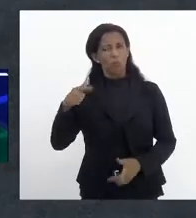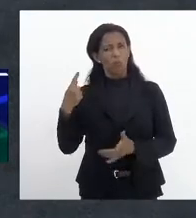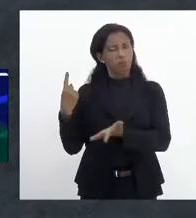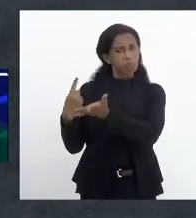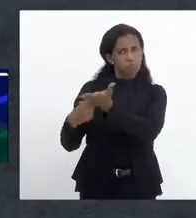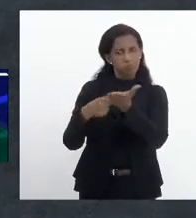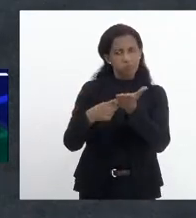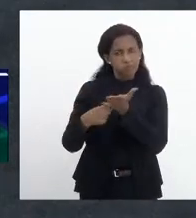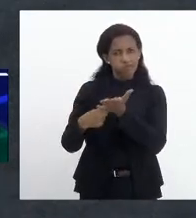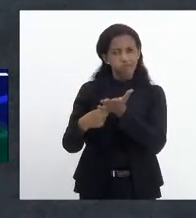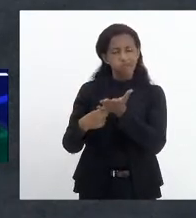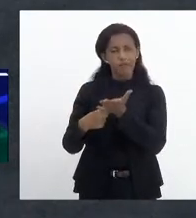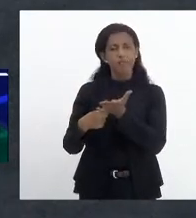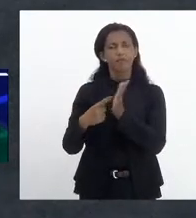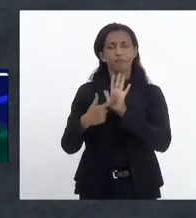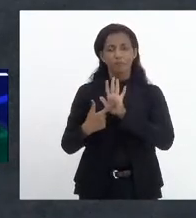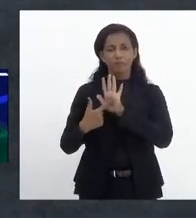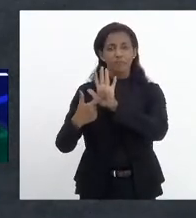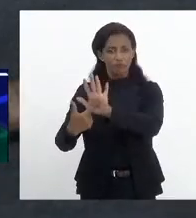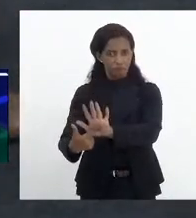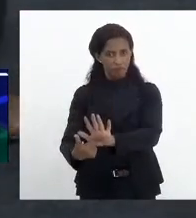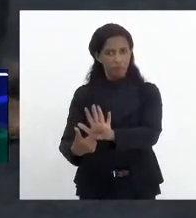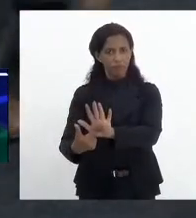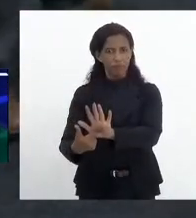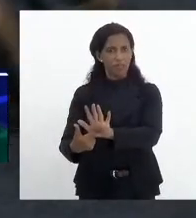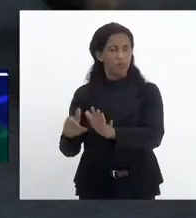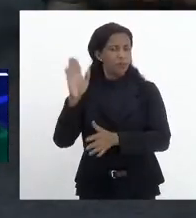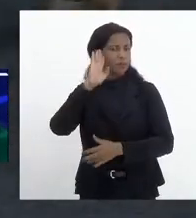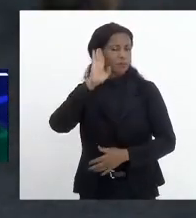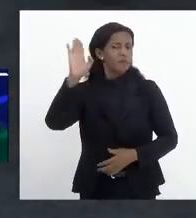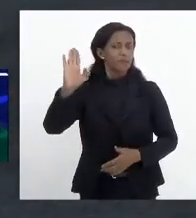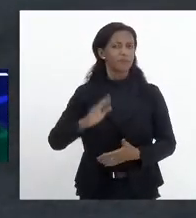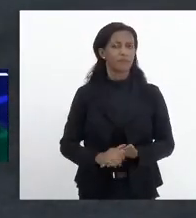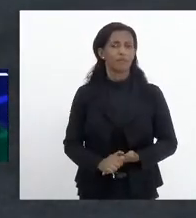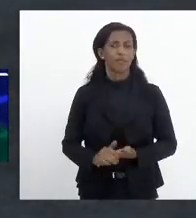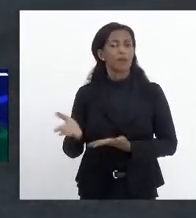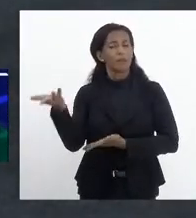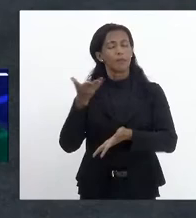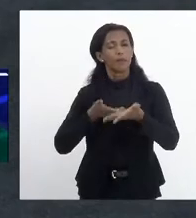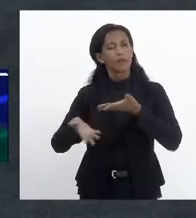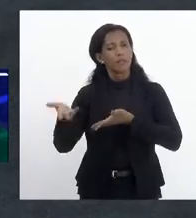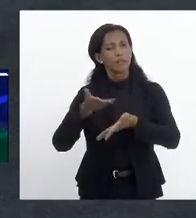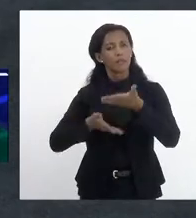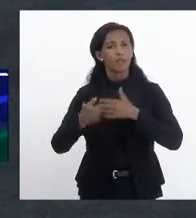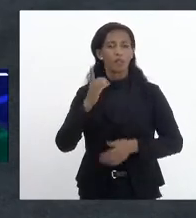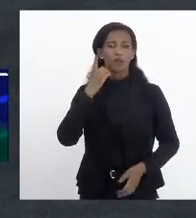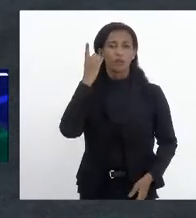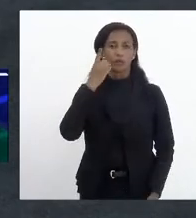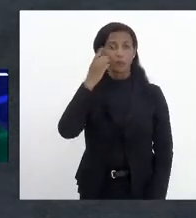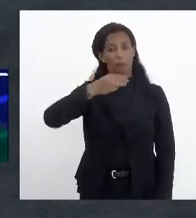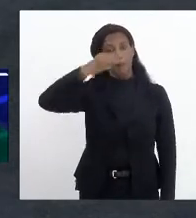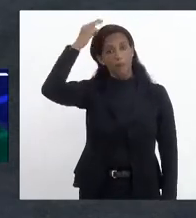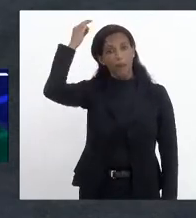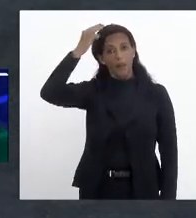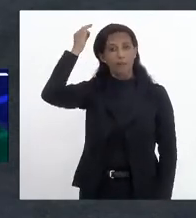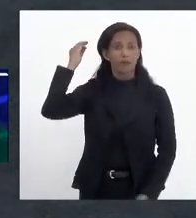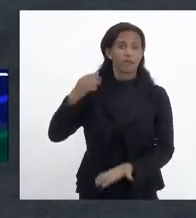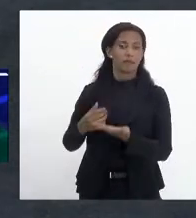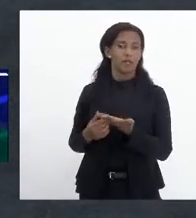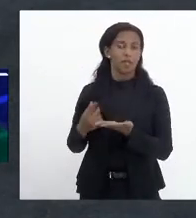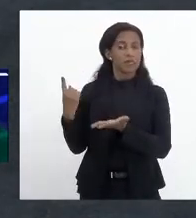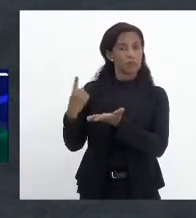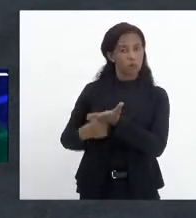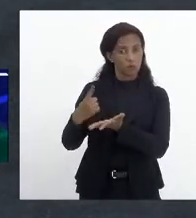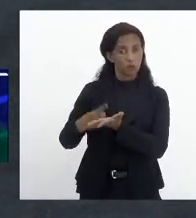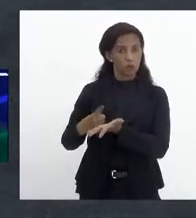acordo, foi apresentado e foi fundamental a participação do deputado Márcio Pacheco nesse